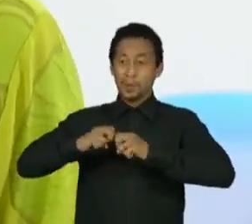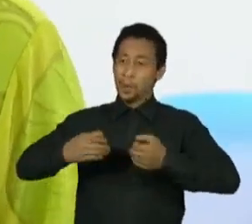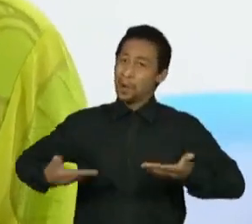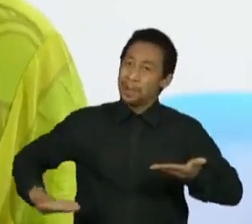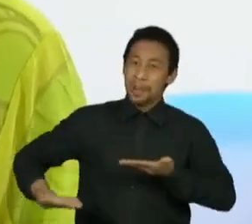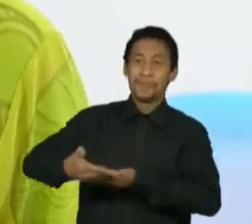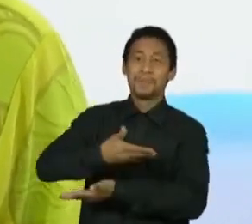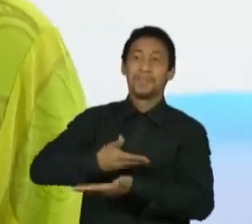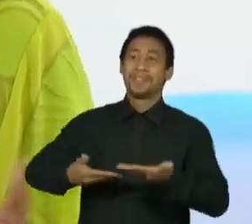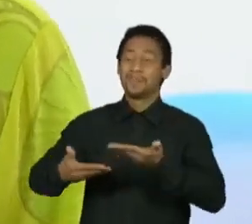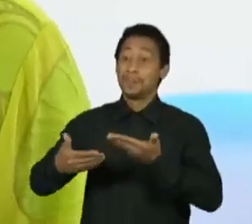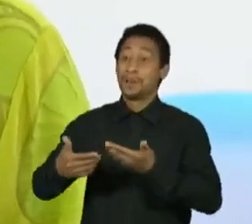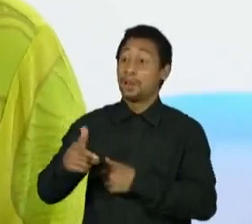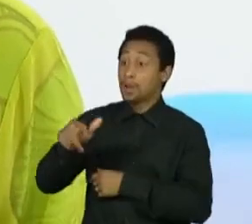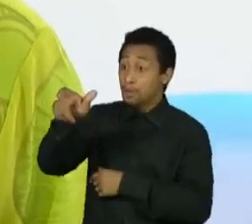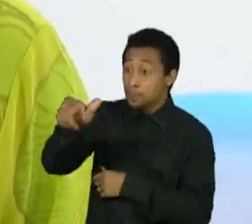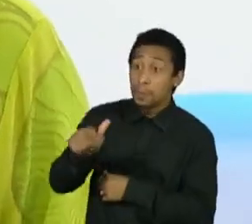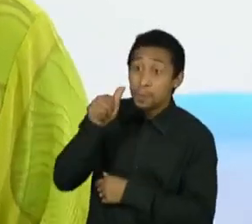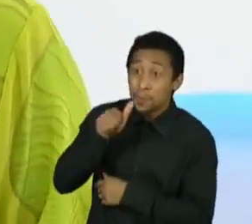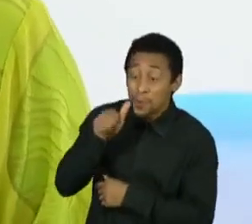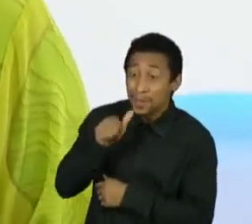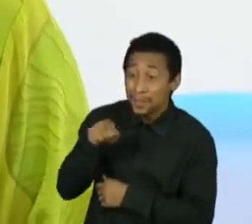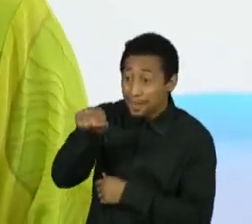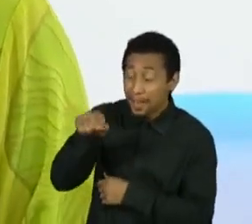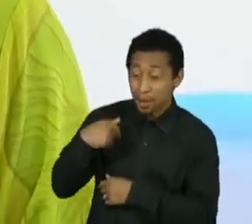Viva enquanto uma mulher negra de favela.